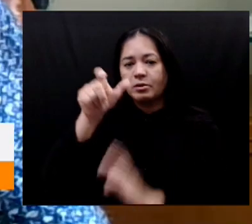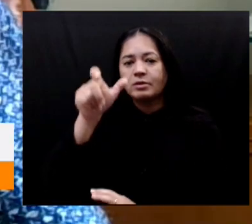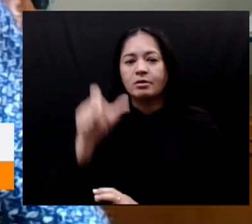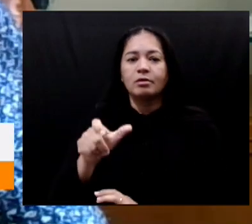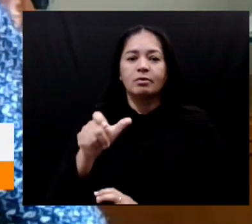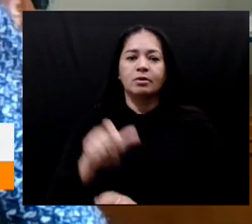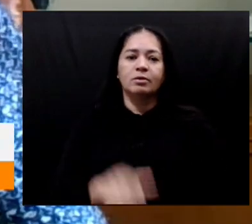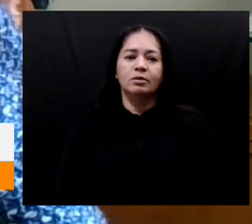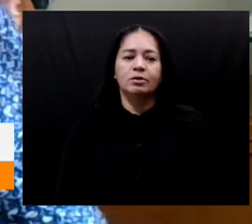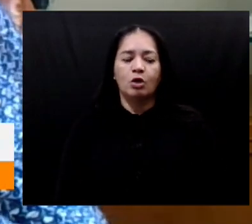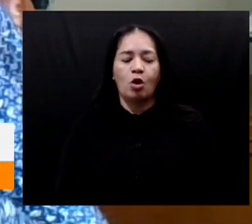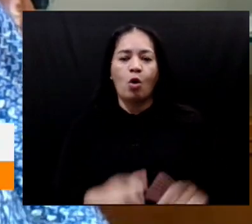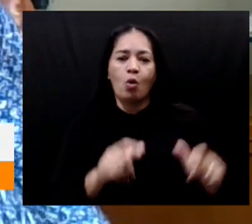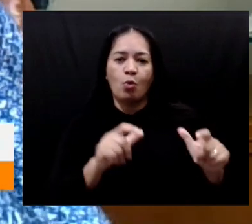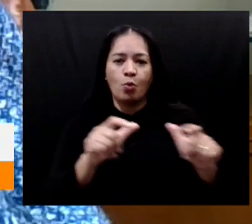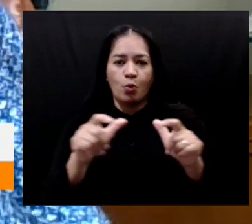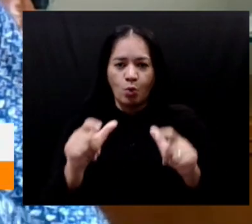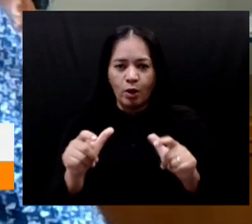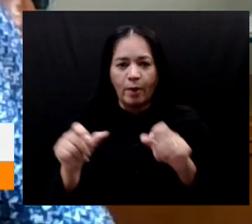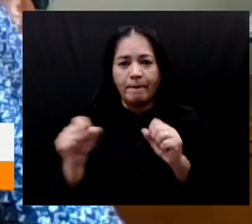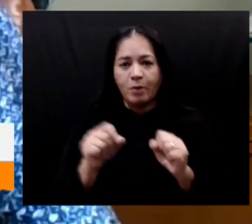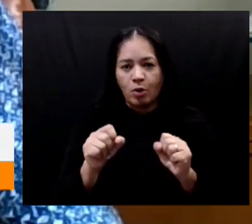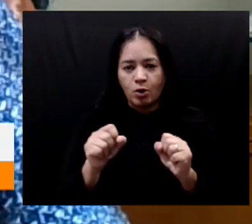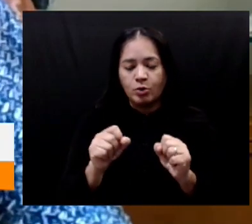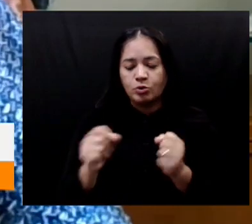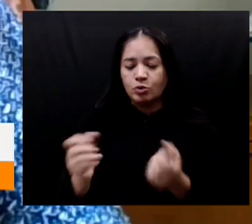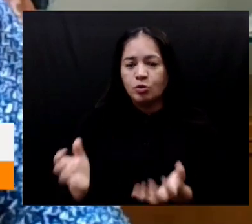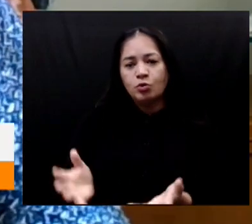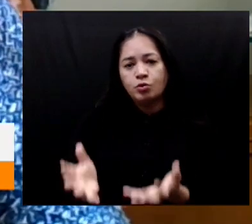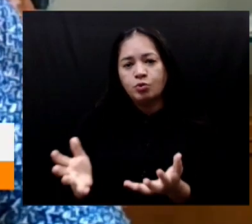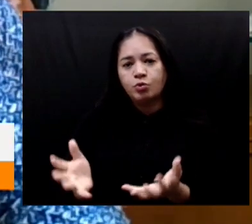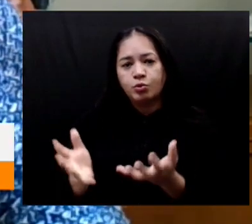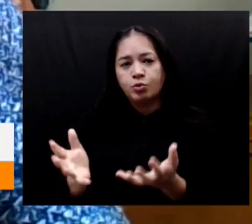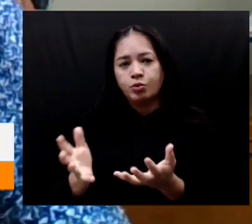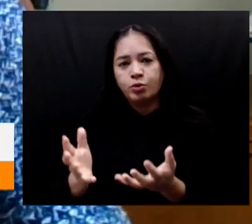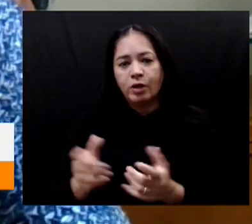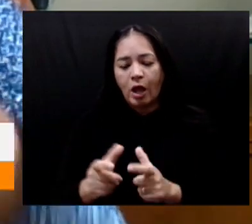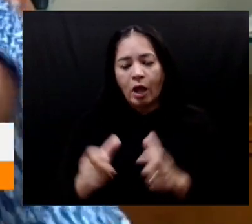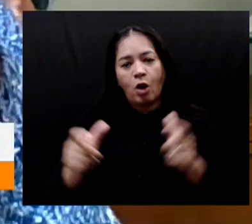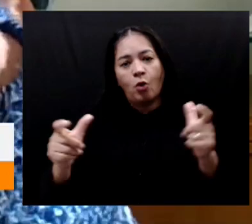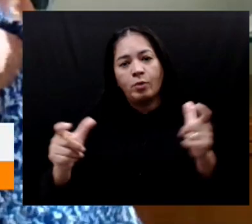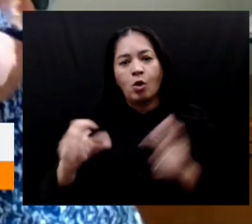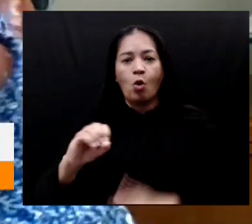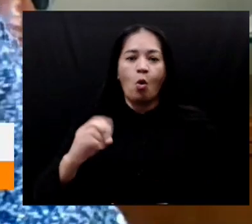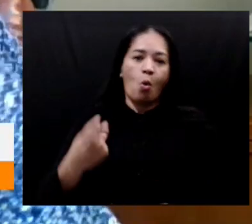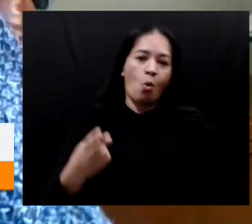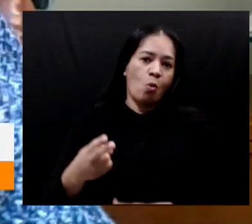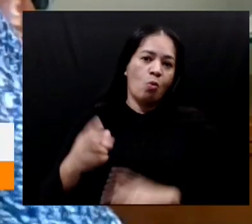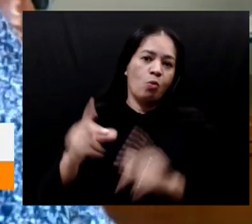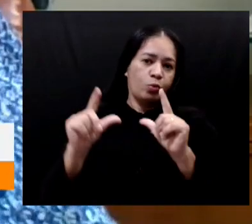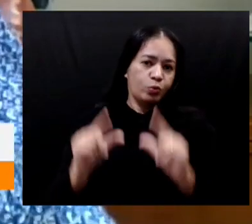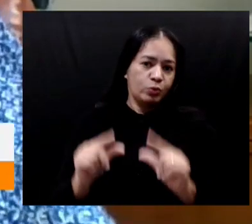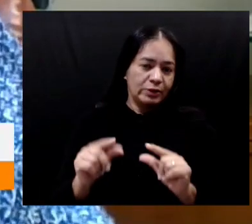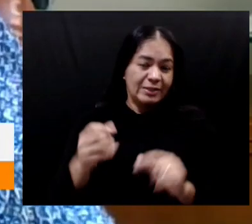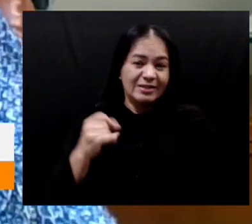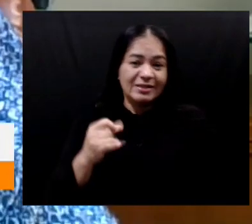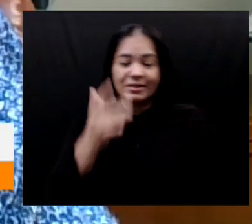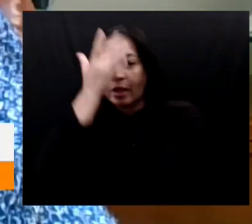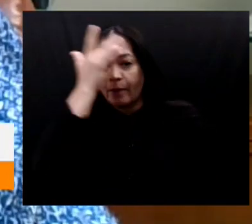ambiente pode reforçar para que ele se potencialize ou não. Então, se a pessoa já tem uma natureza de